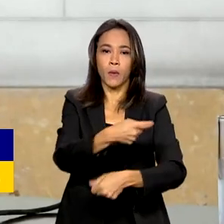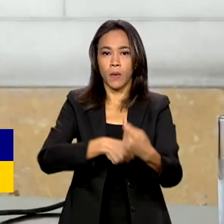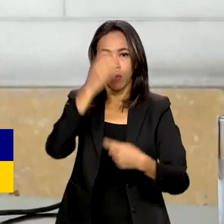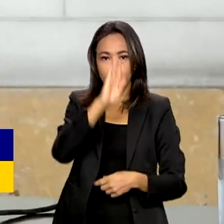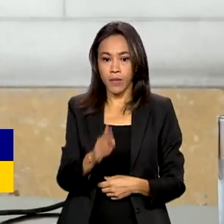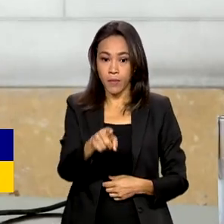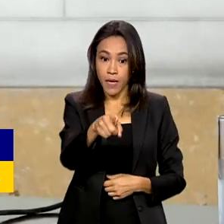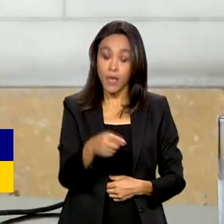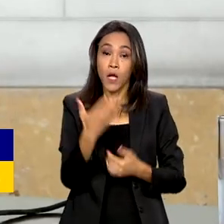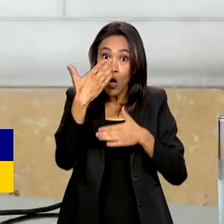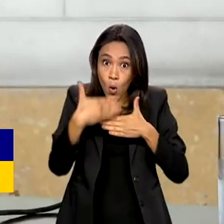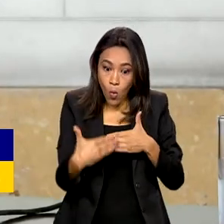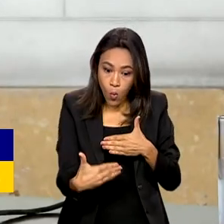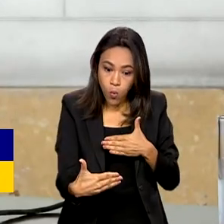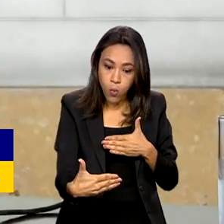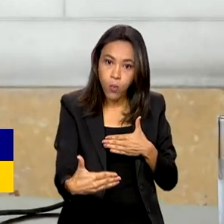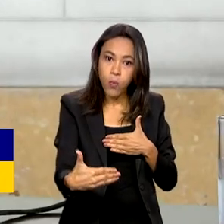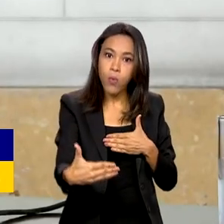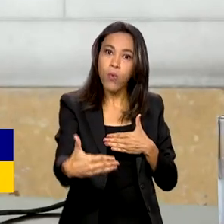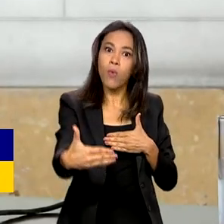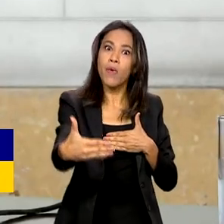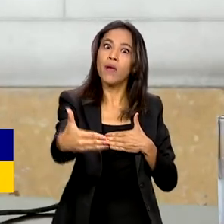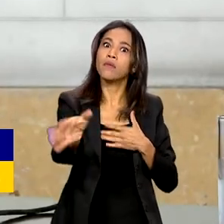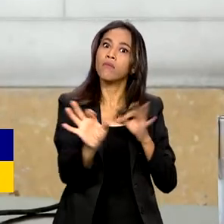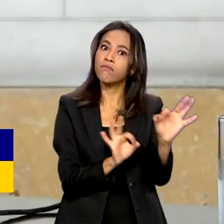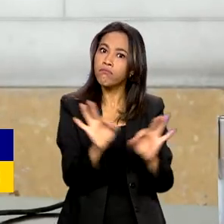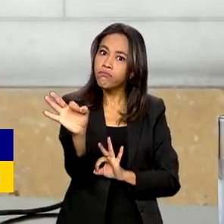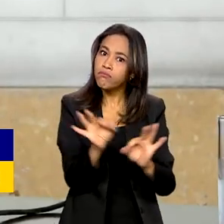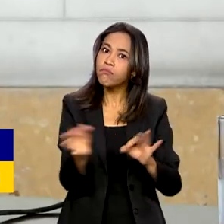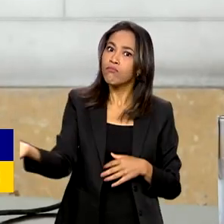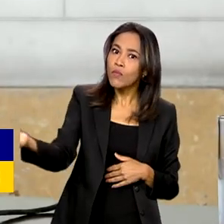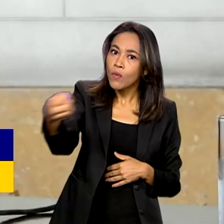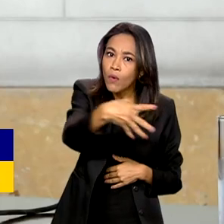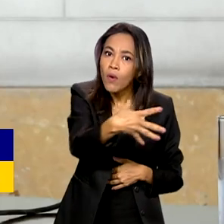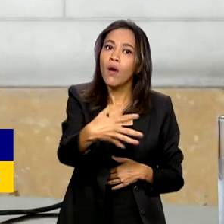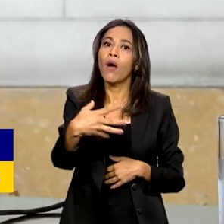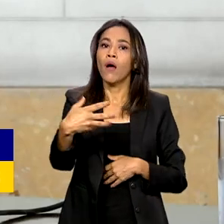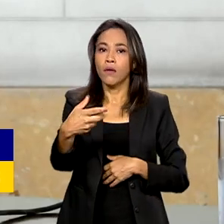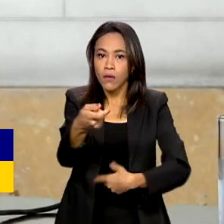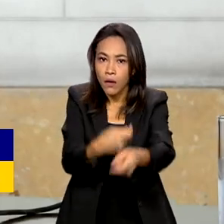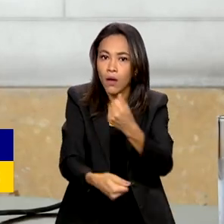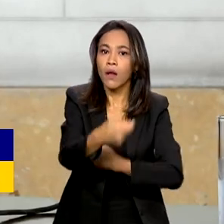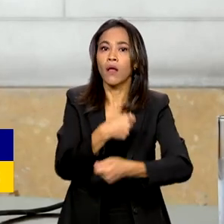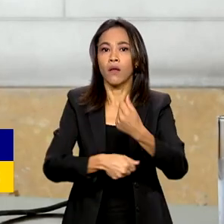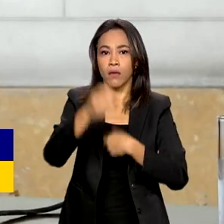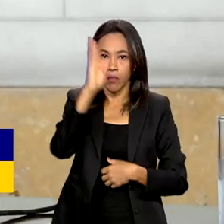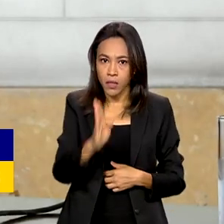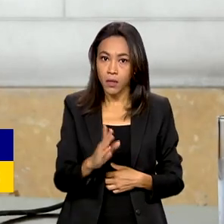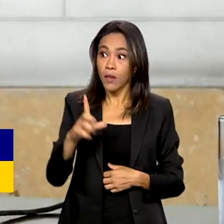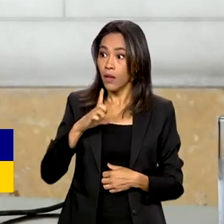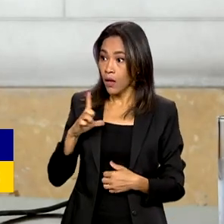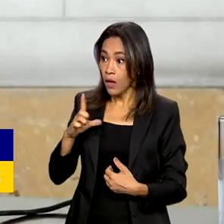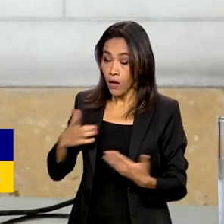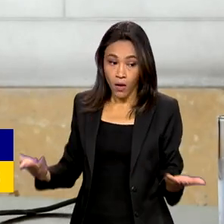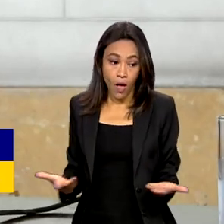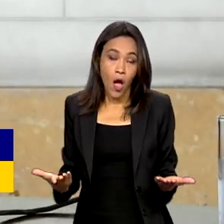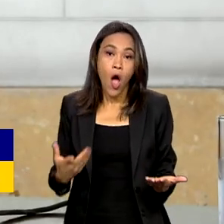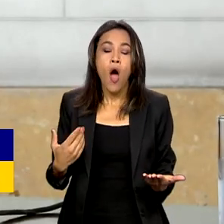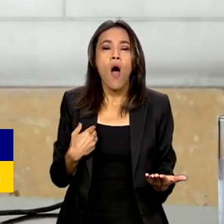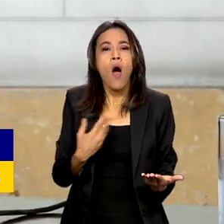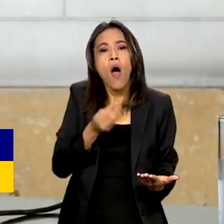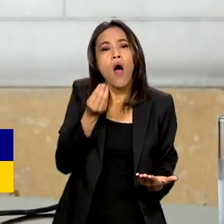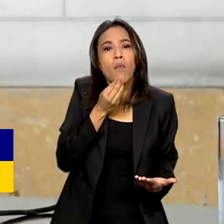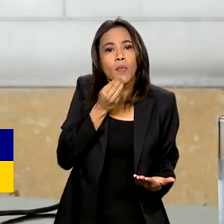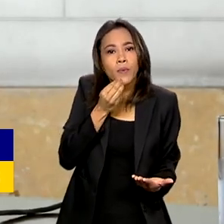um novo horizonte para a economia brasileira, que tem uma oportunidade, uma